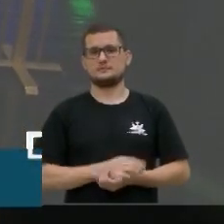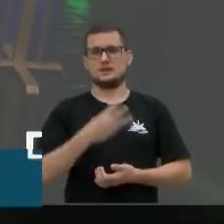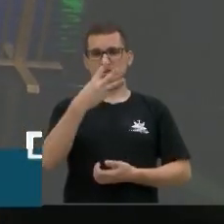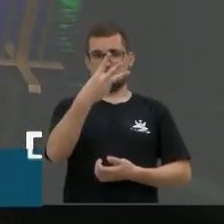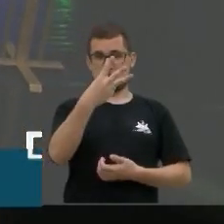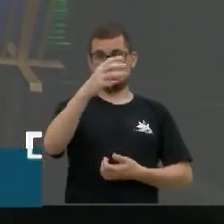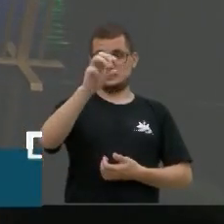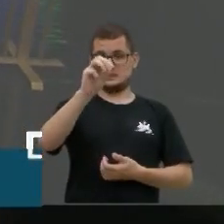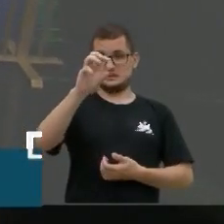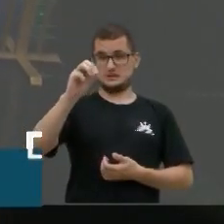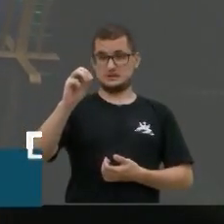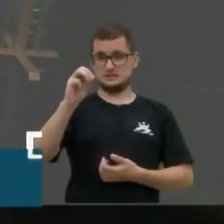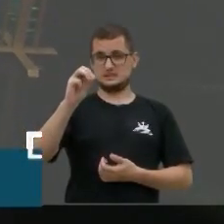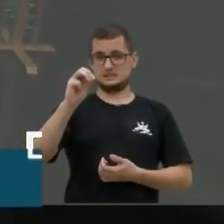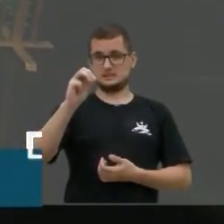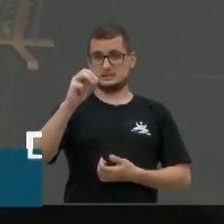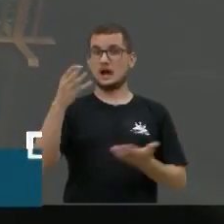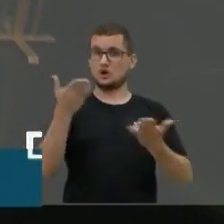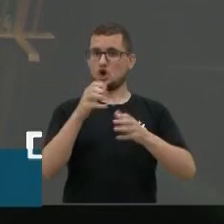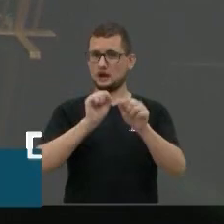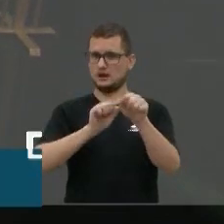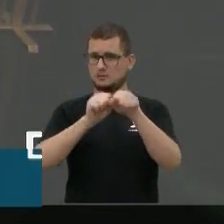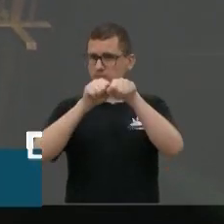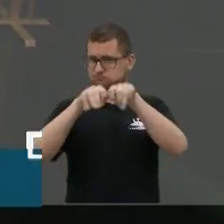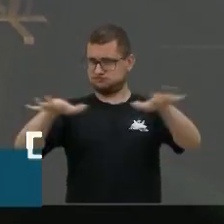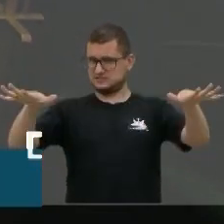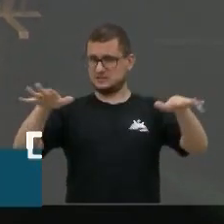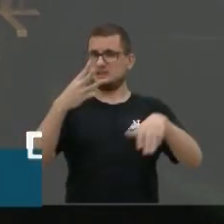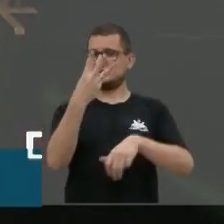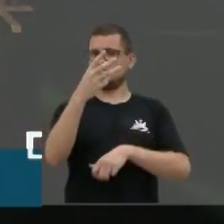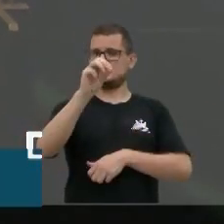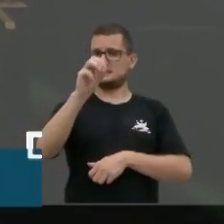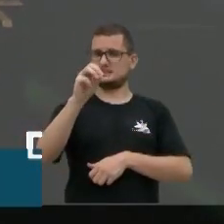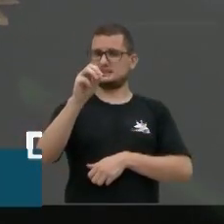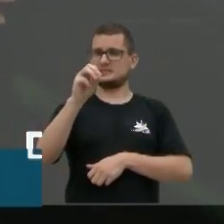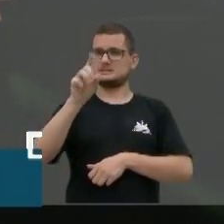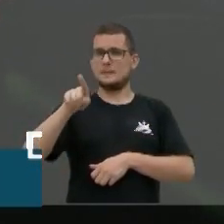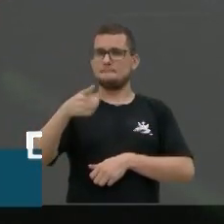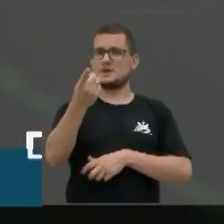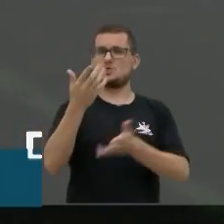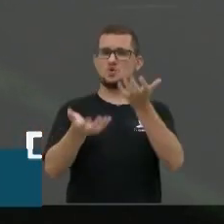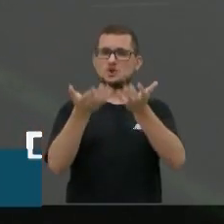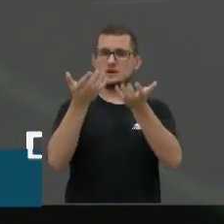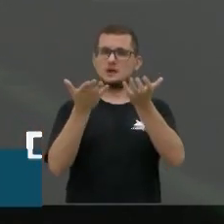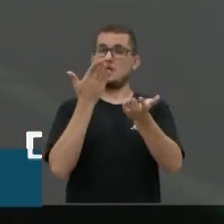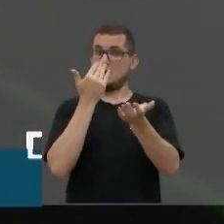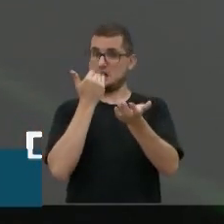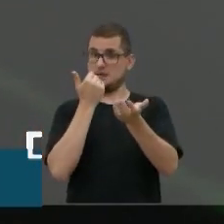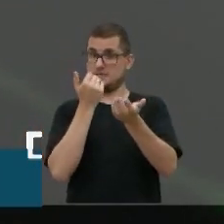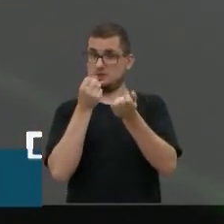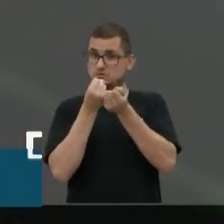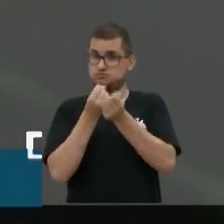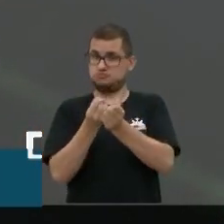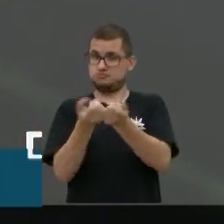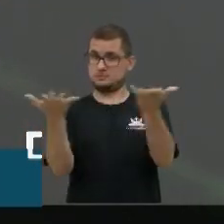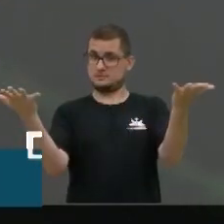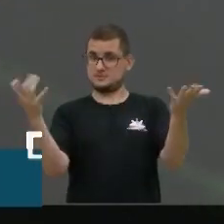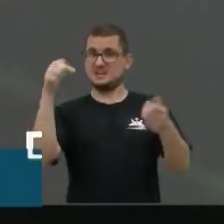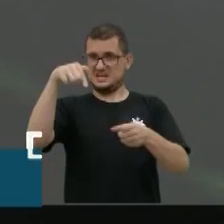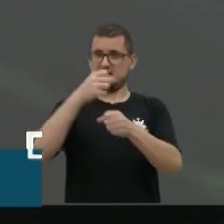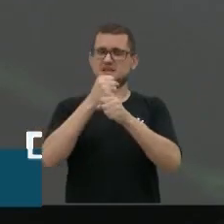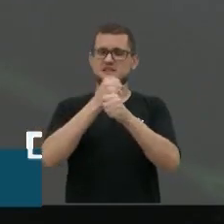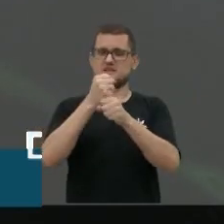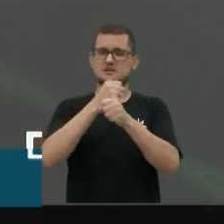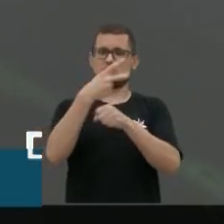300, em plena pandemia, 300 toneladas de alimento, só nesse ano